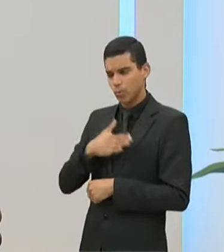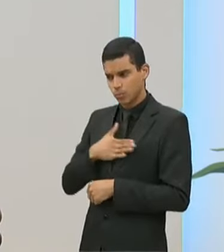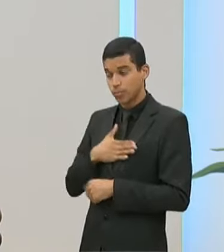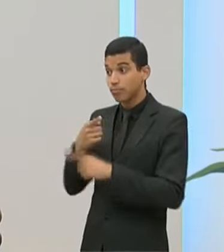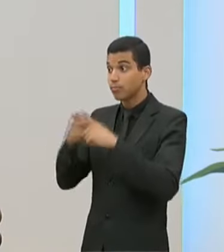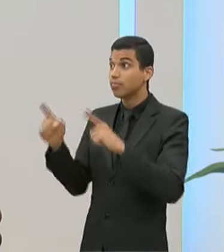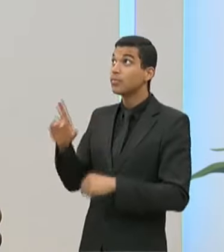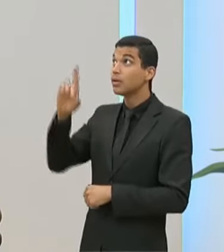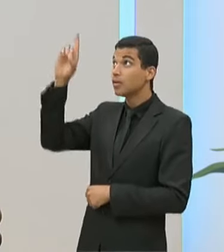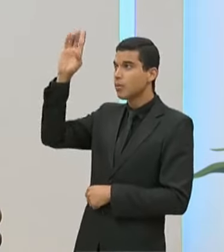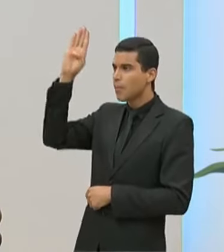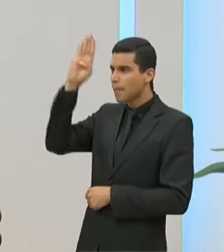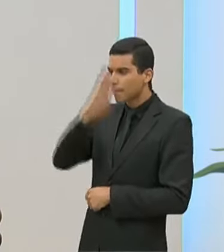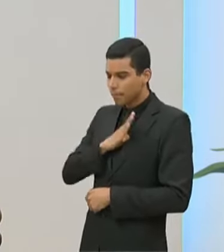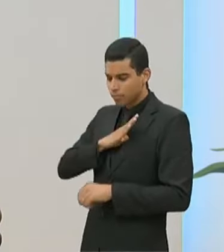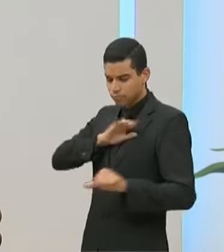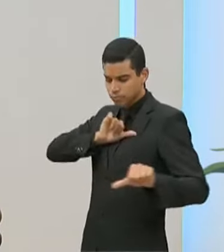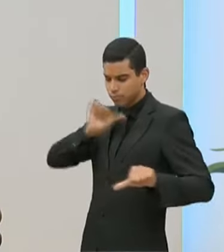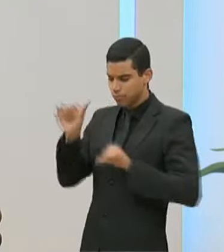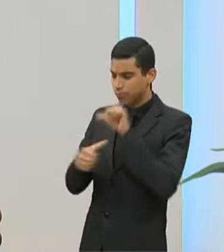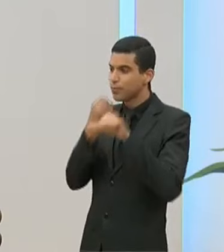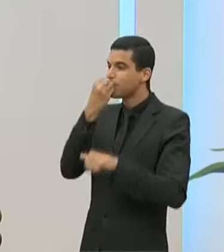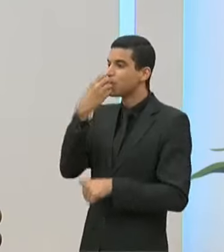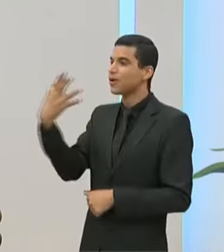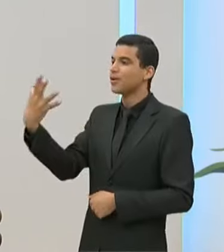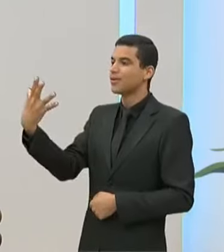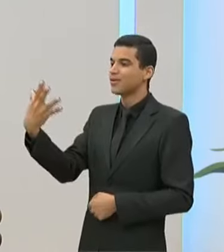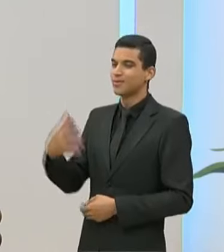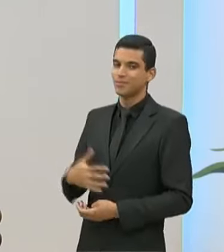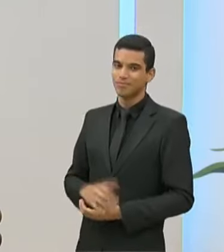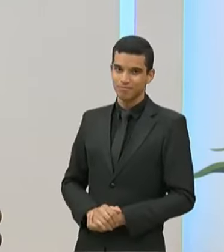Deus o tornou em bem.